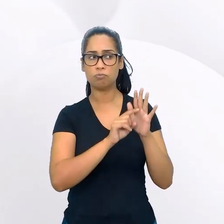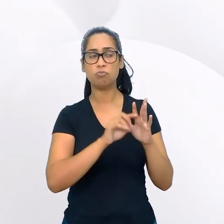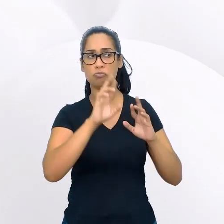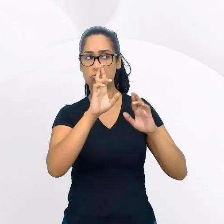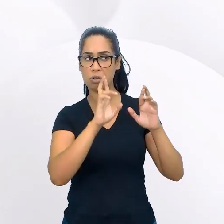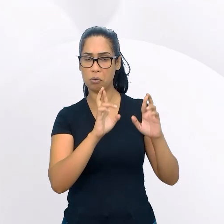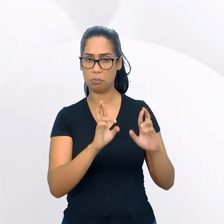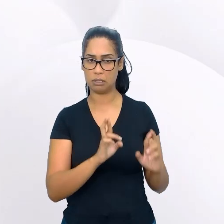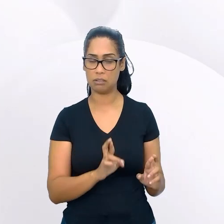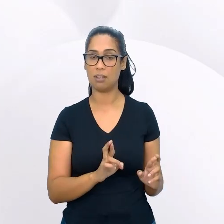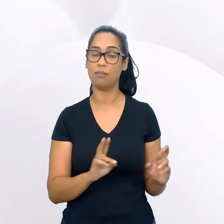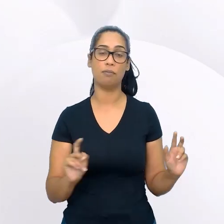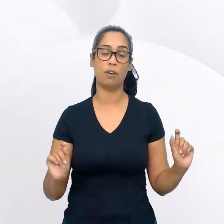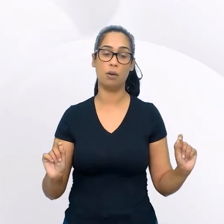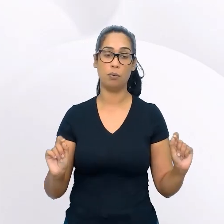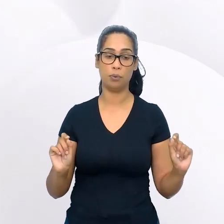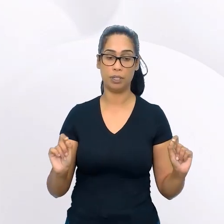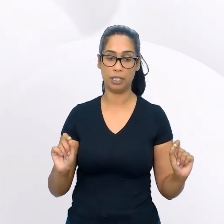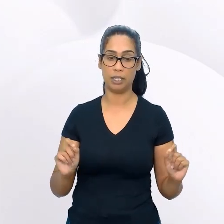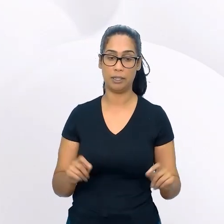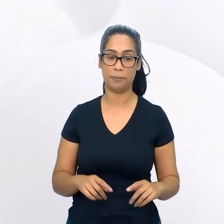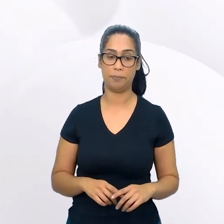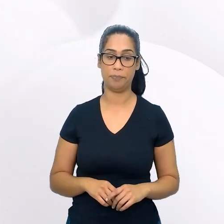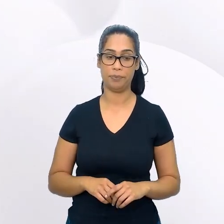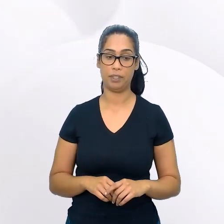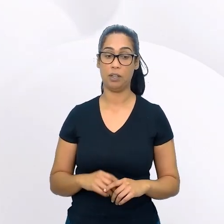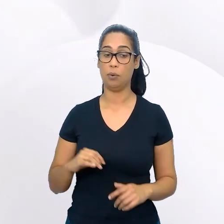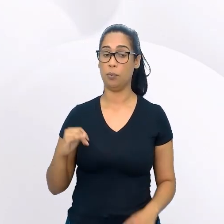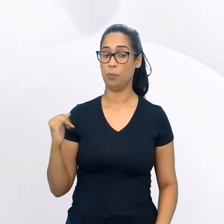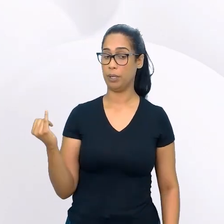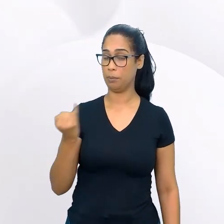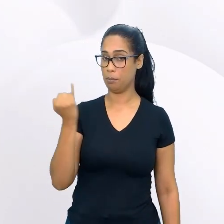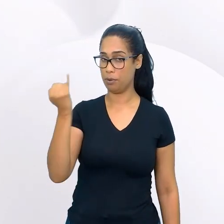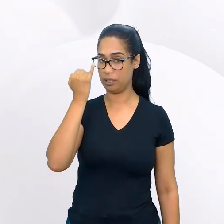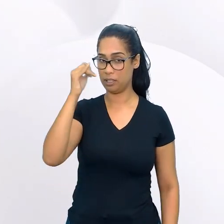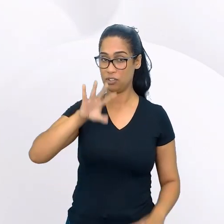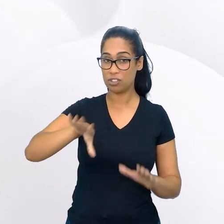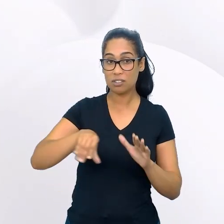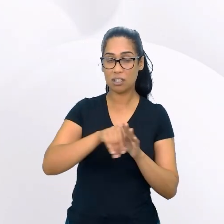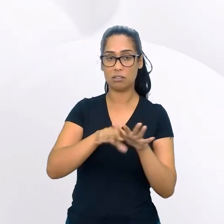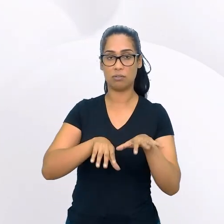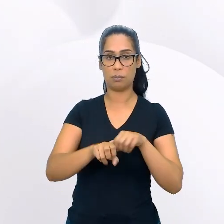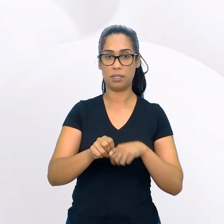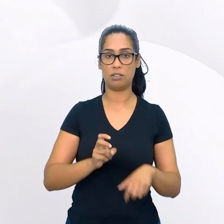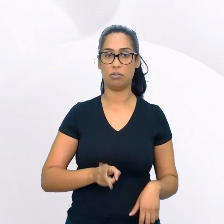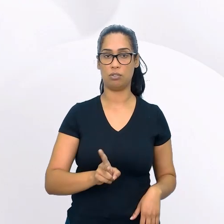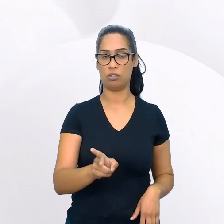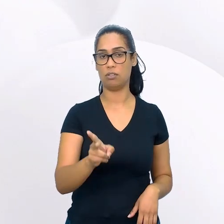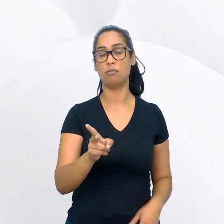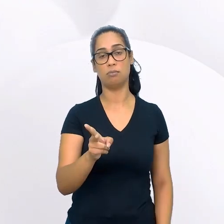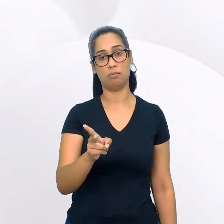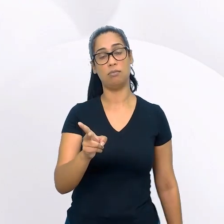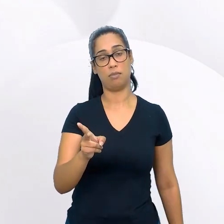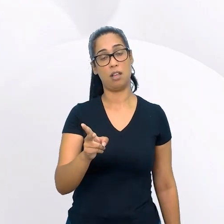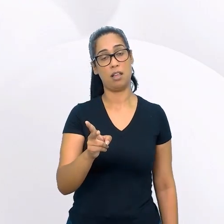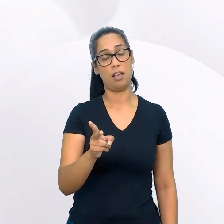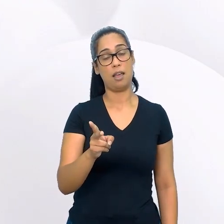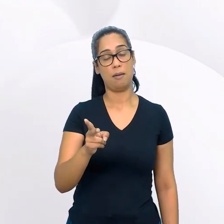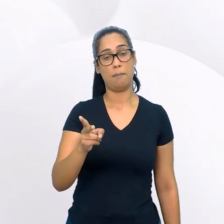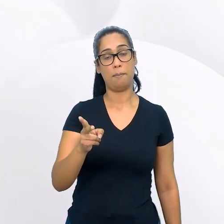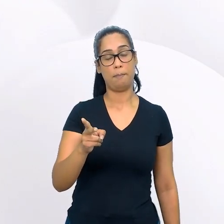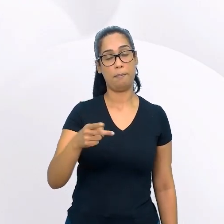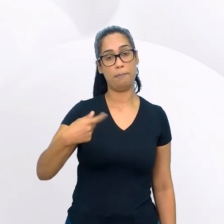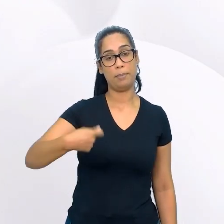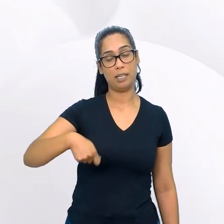considera que para a formação continuada temos alguns algumas lacunas ali